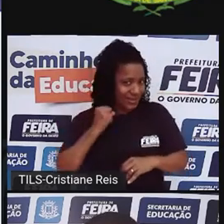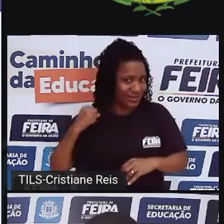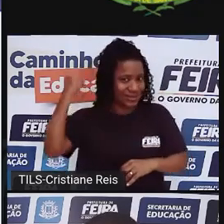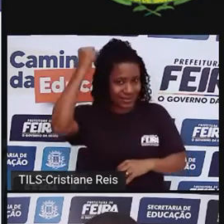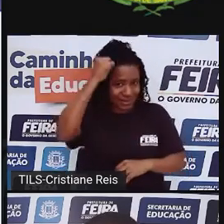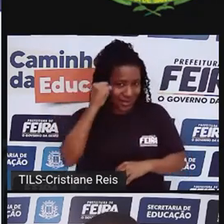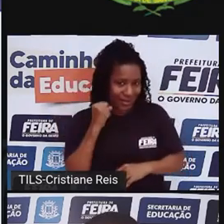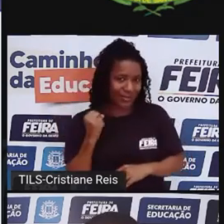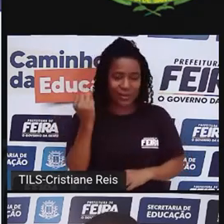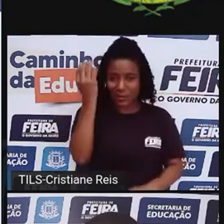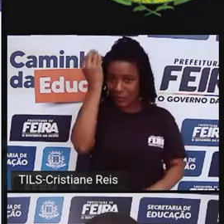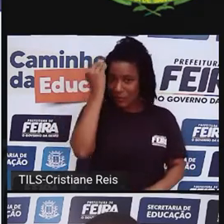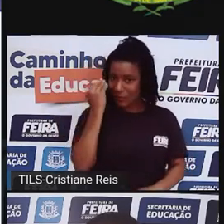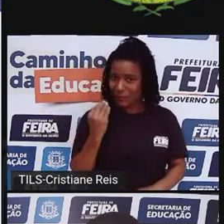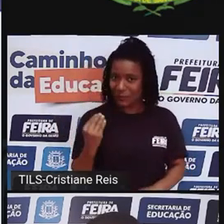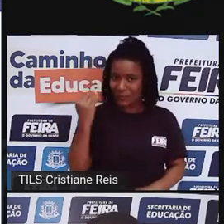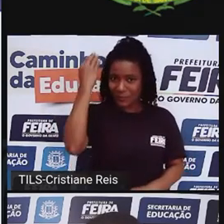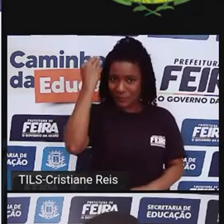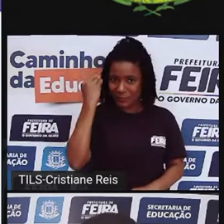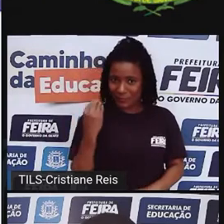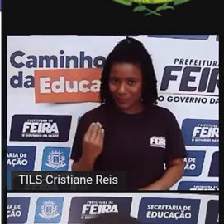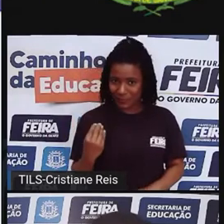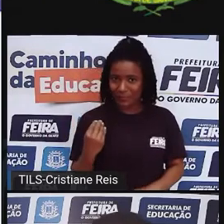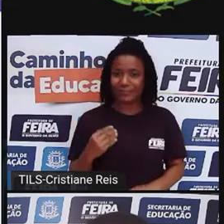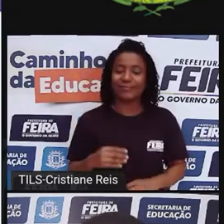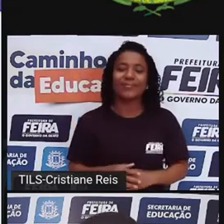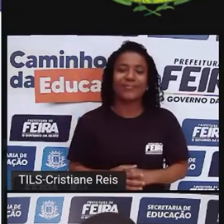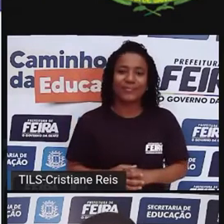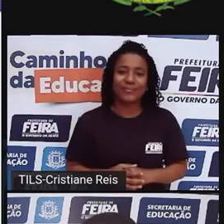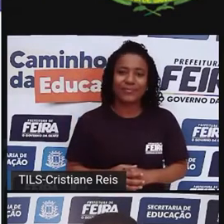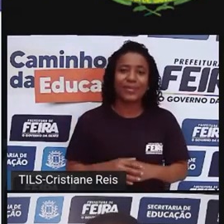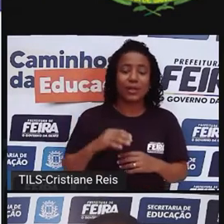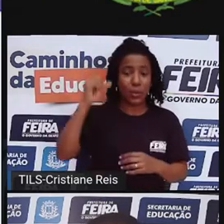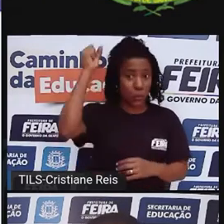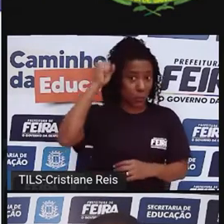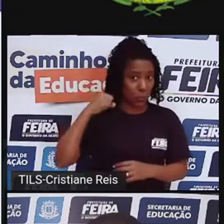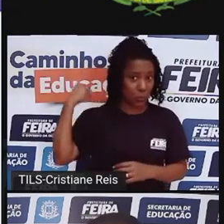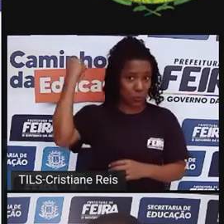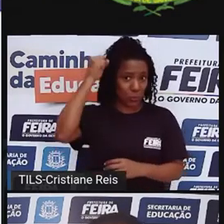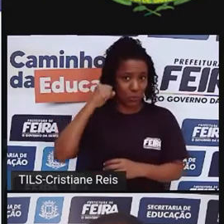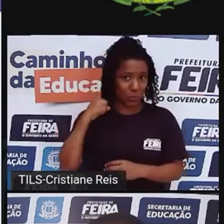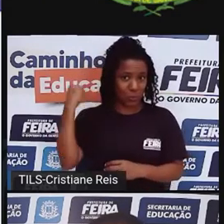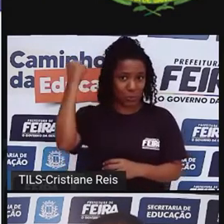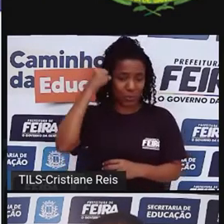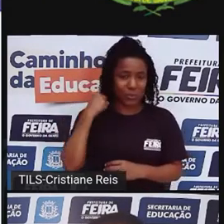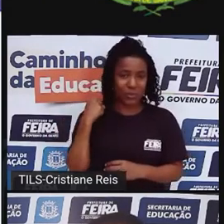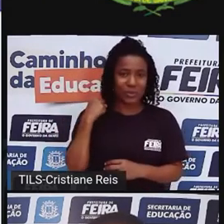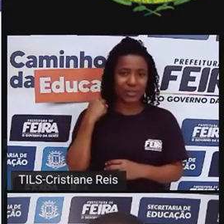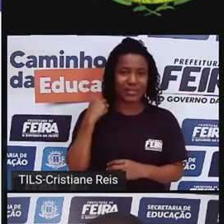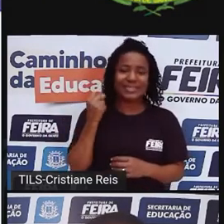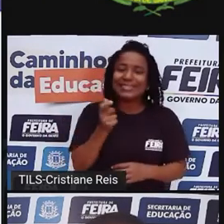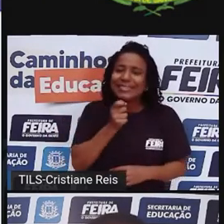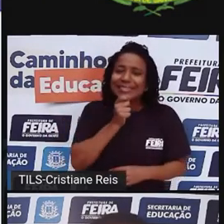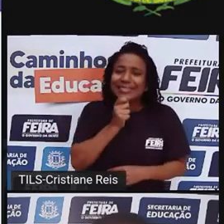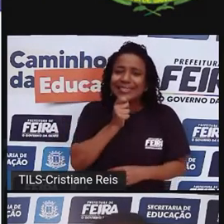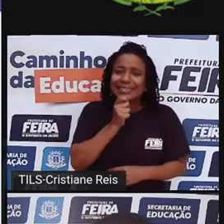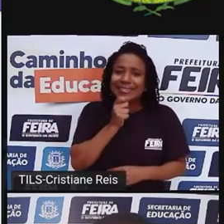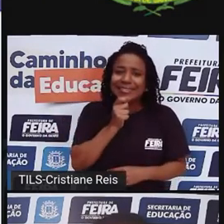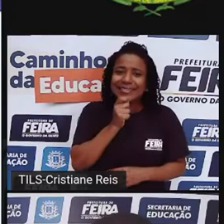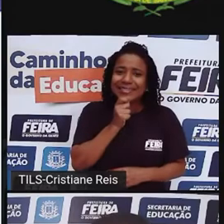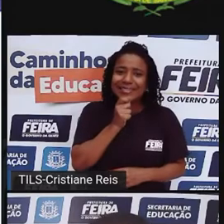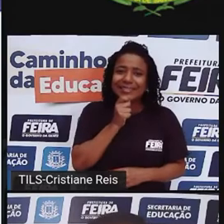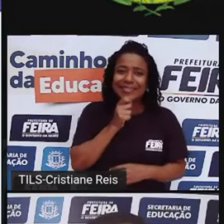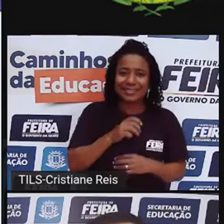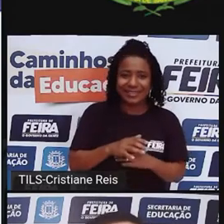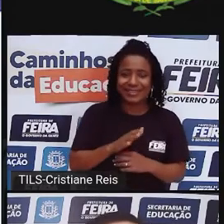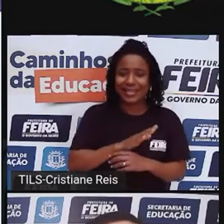chapinha. E quando eu não escovava o meu cabelo, dava um tempo na escola e eu